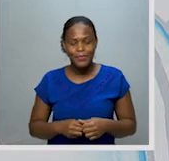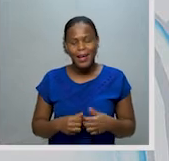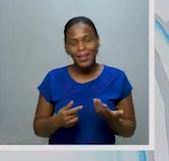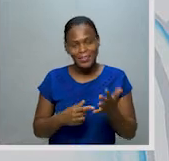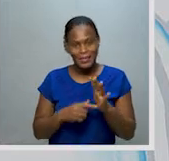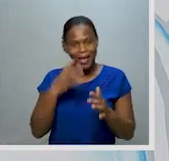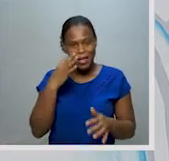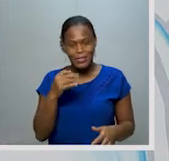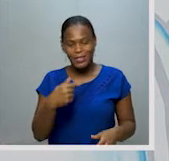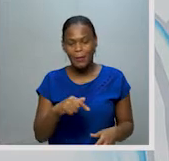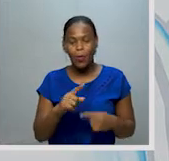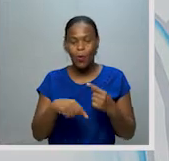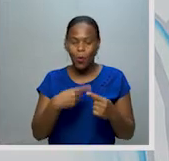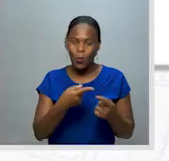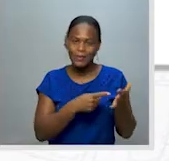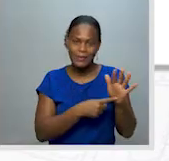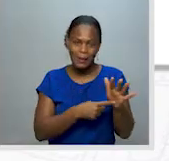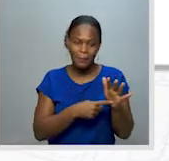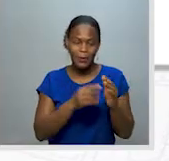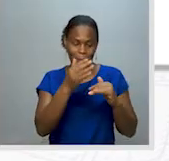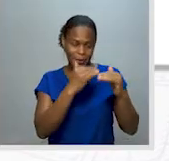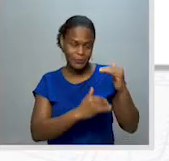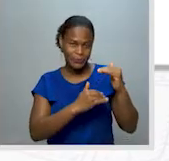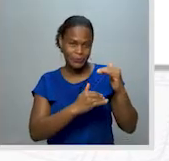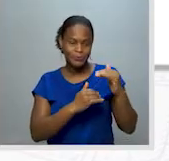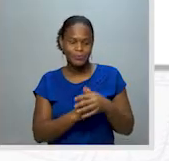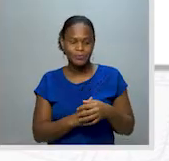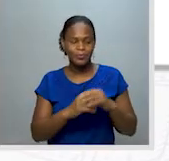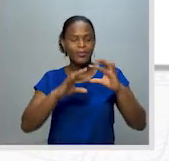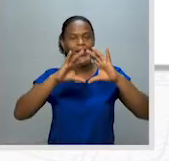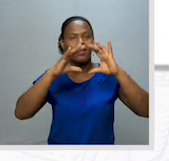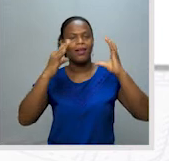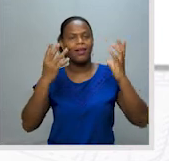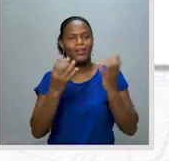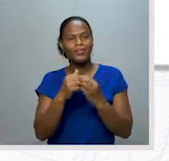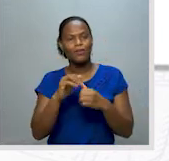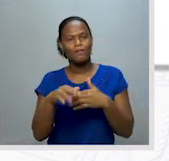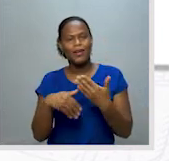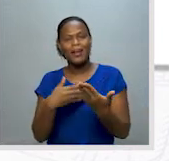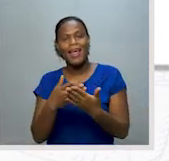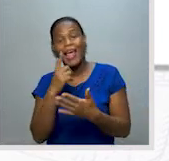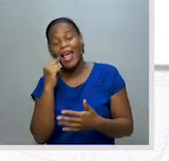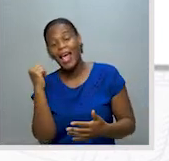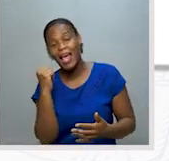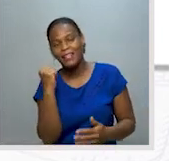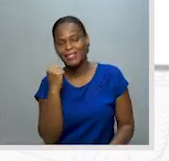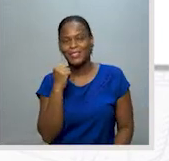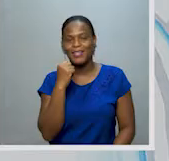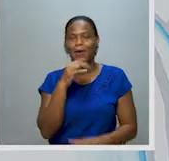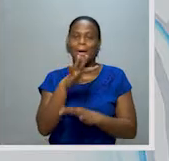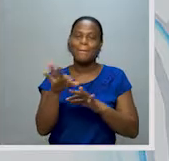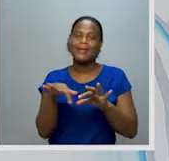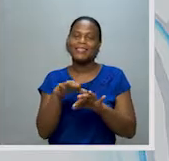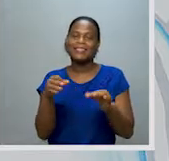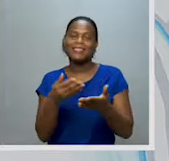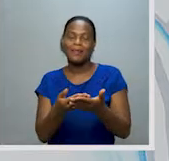nós temos um outro exemplo logo abaixo. A natureza oferece-lhes o presente. A